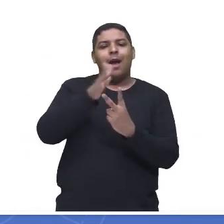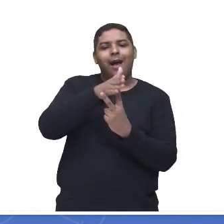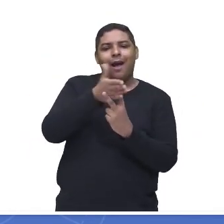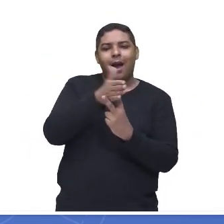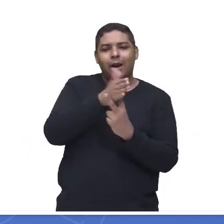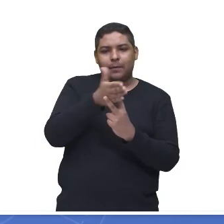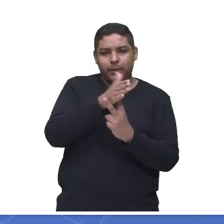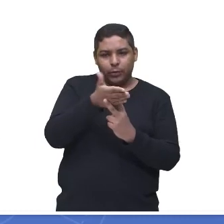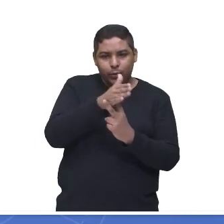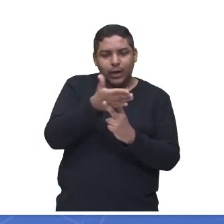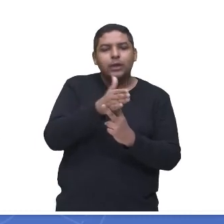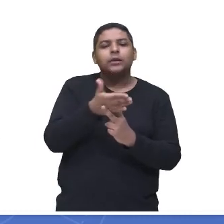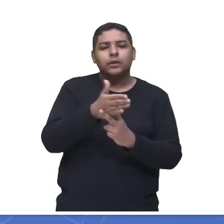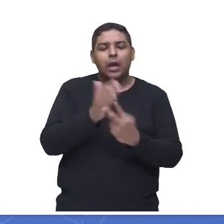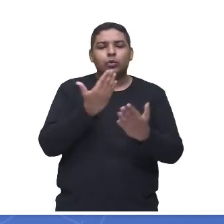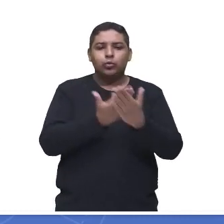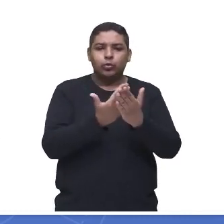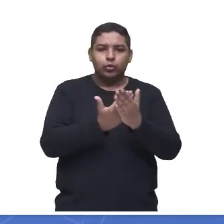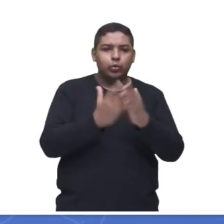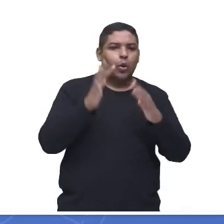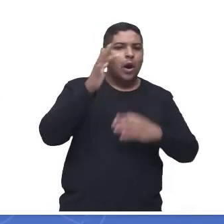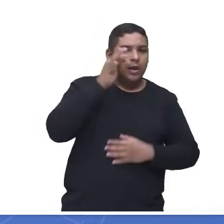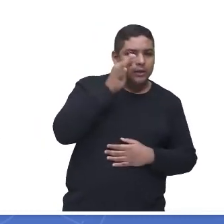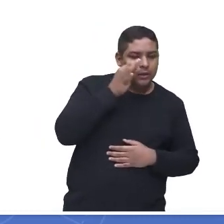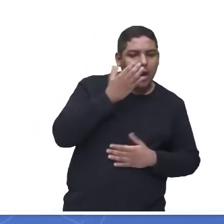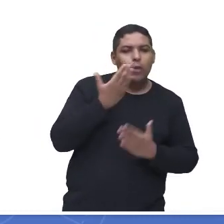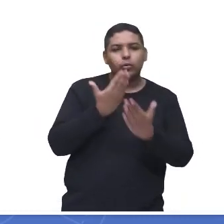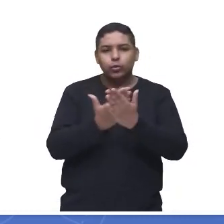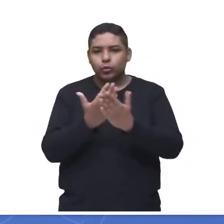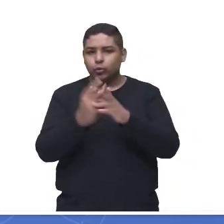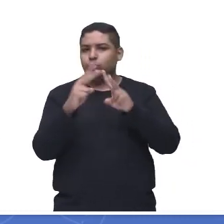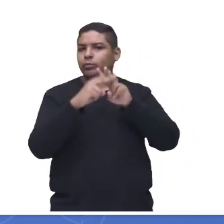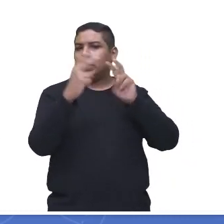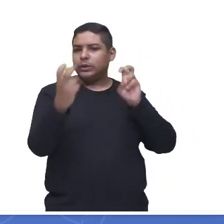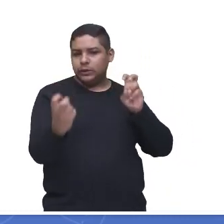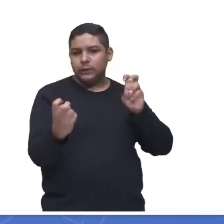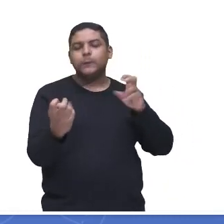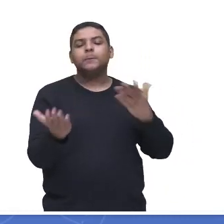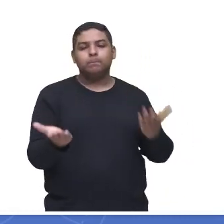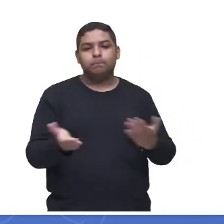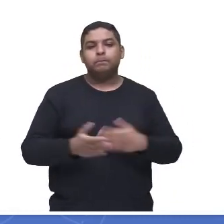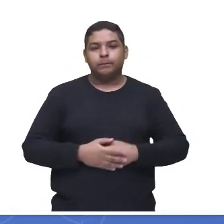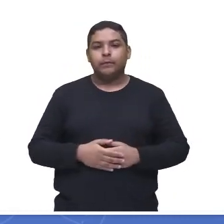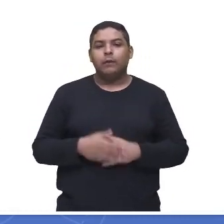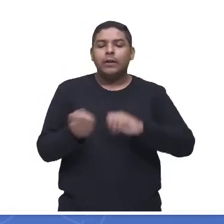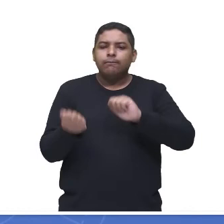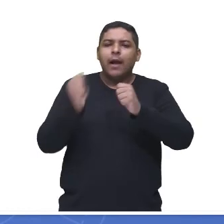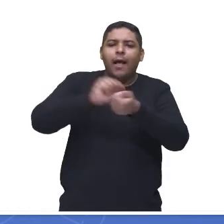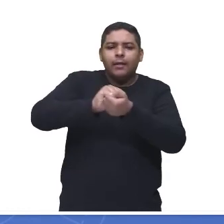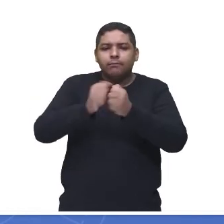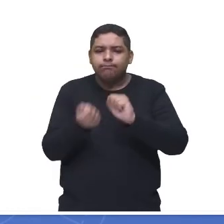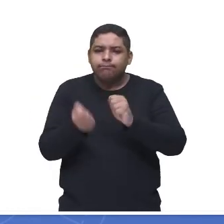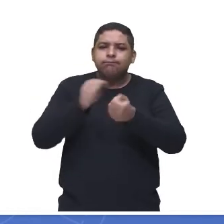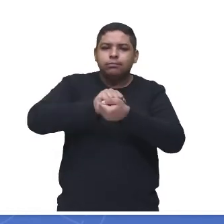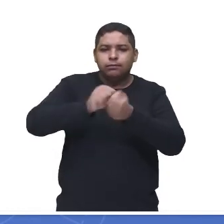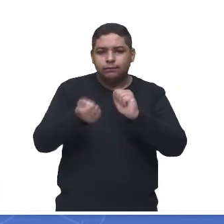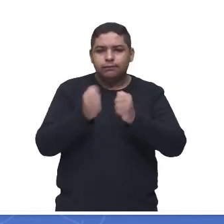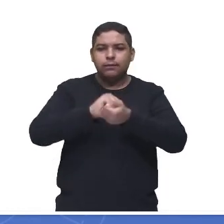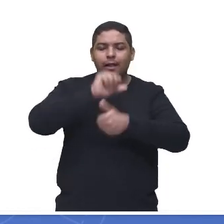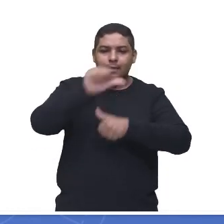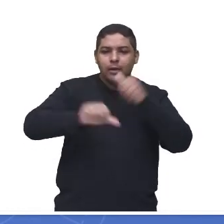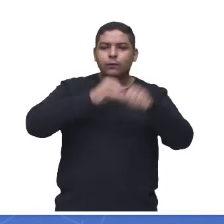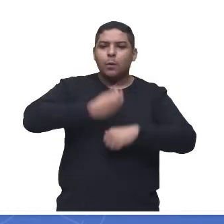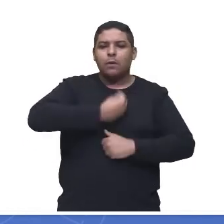isso aí são novas mudanças, são mudanças que estão acontecendo, que vai nos readaptando, vai nos transformando, que